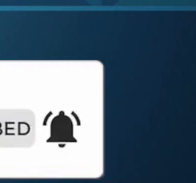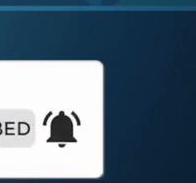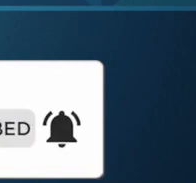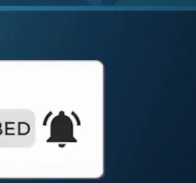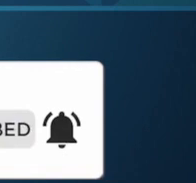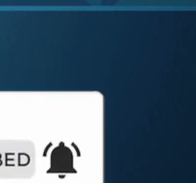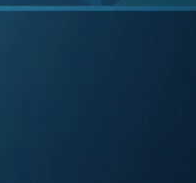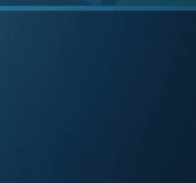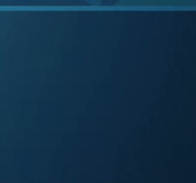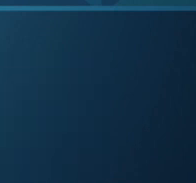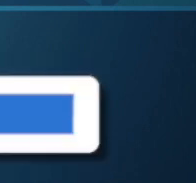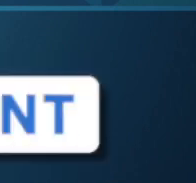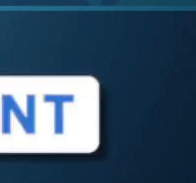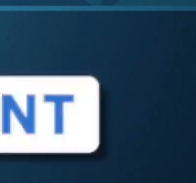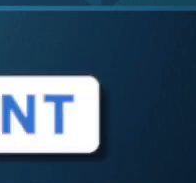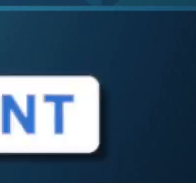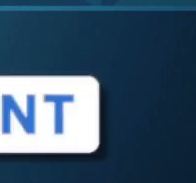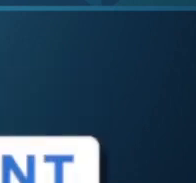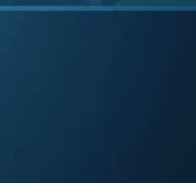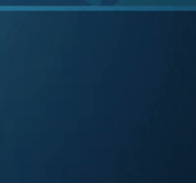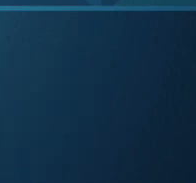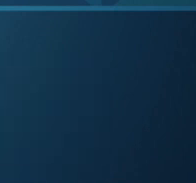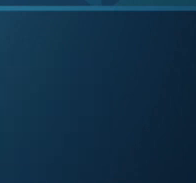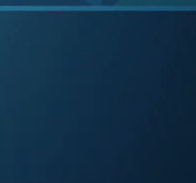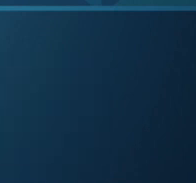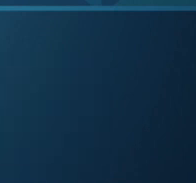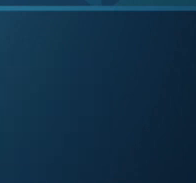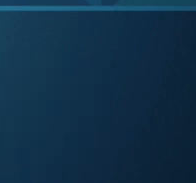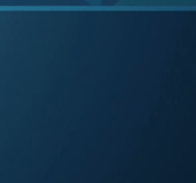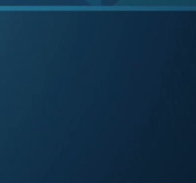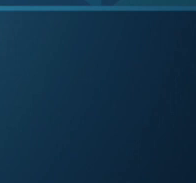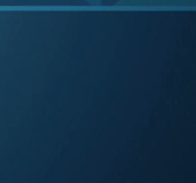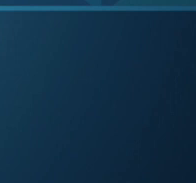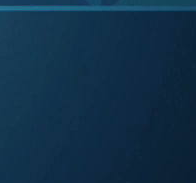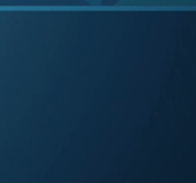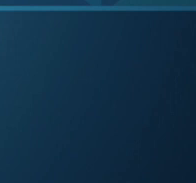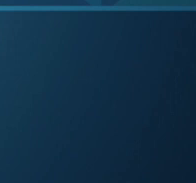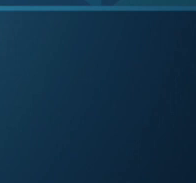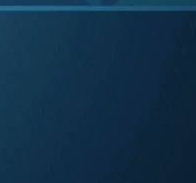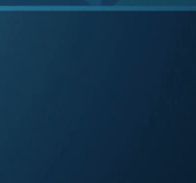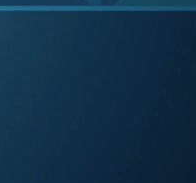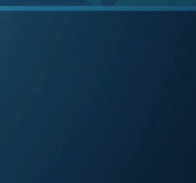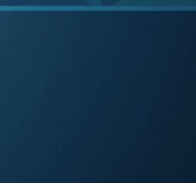botão notificação. Fo comentário no fahetutan ba media social siraseluk.